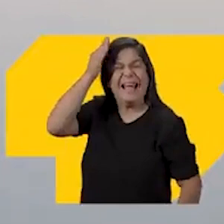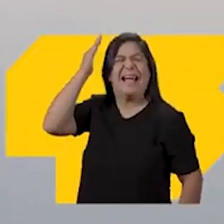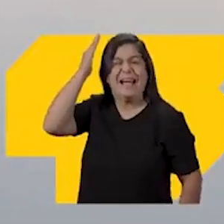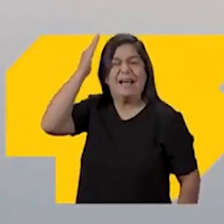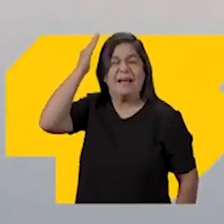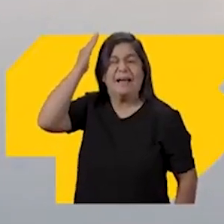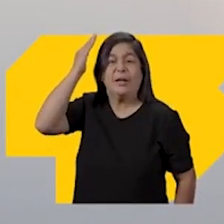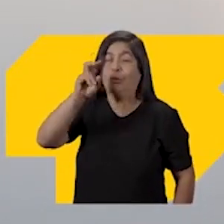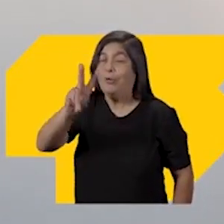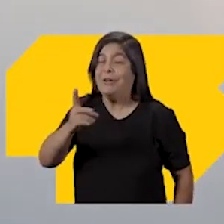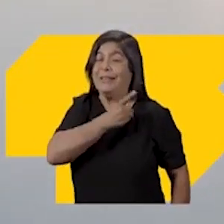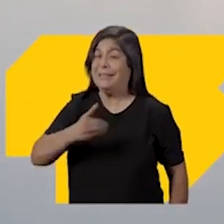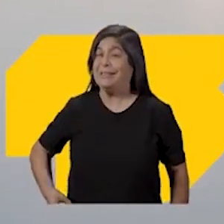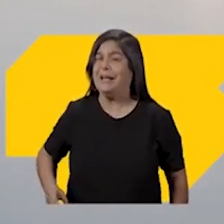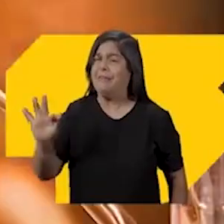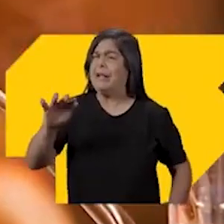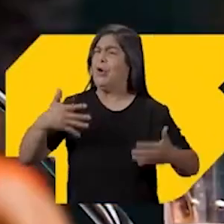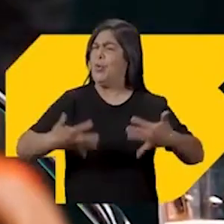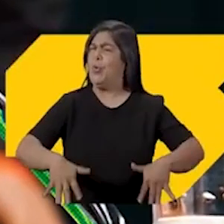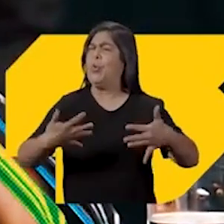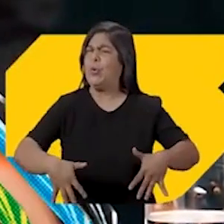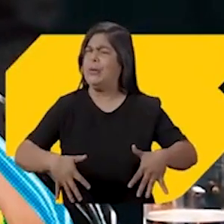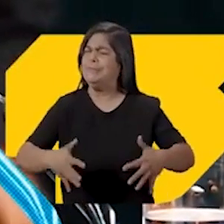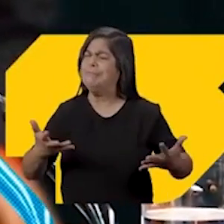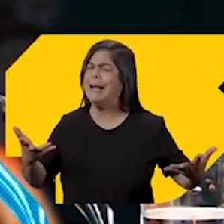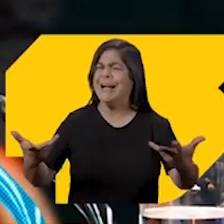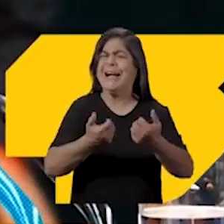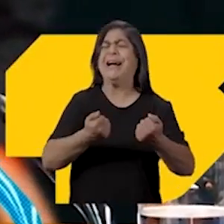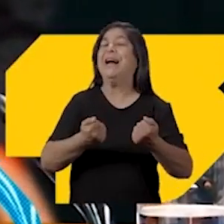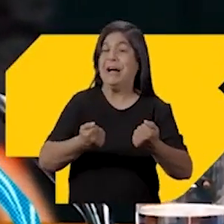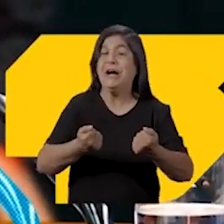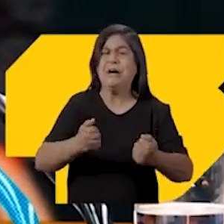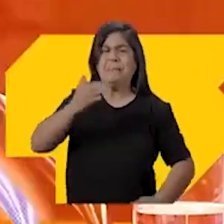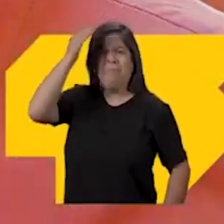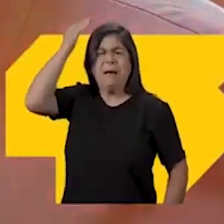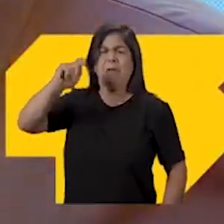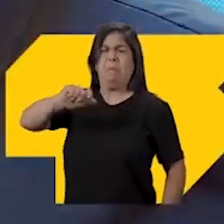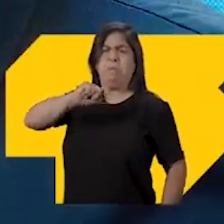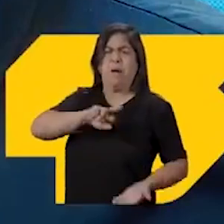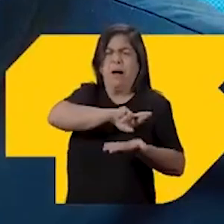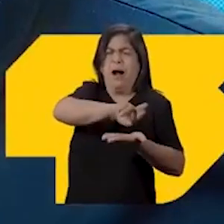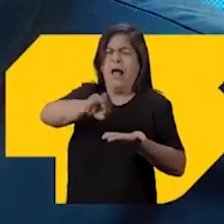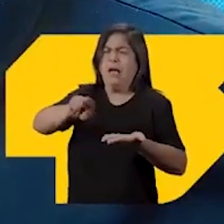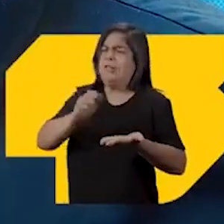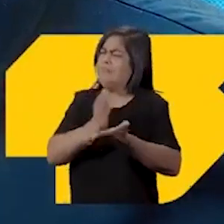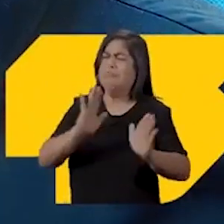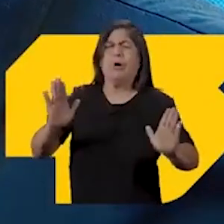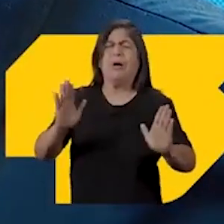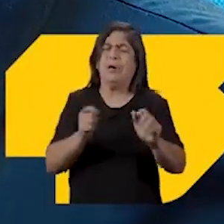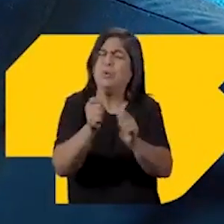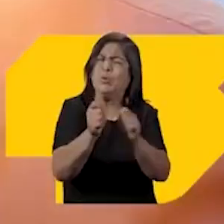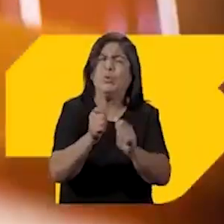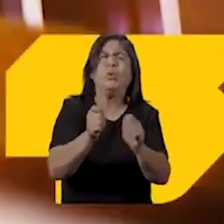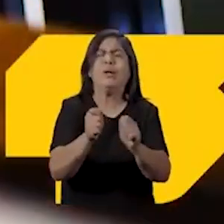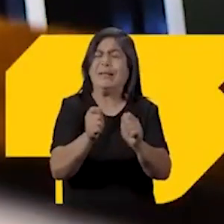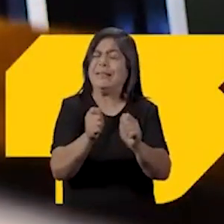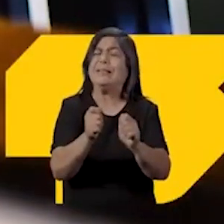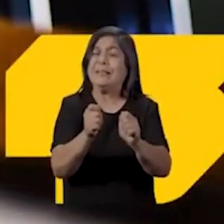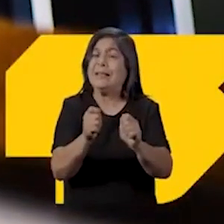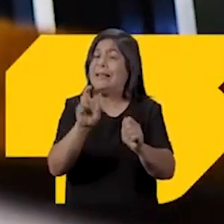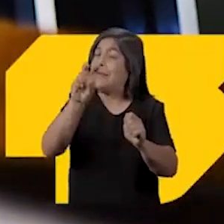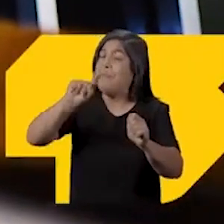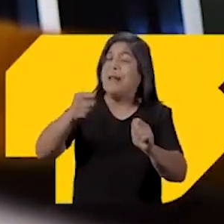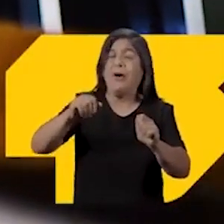2 mandatos de deputado não é brincadeira, não. Pedro cortou os gastos do seu gabinete e economizou mais de 5 milhões de reais. Pedro